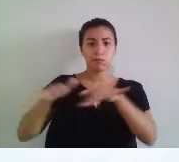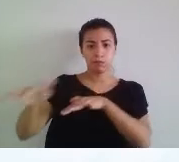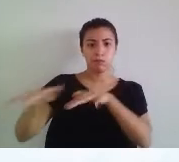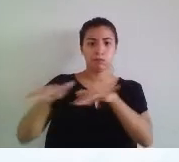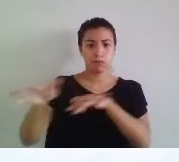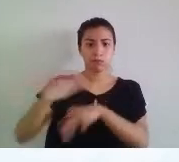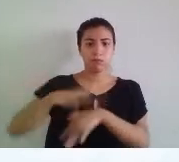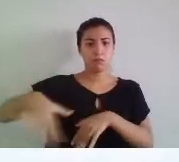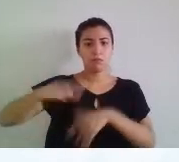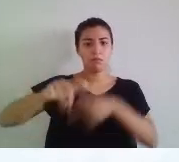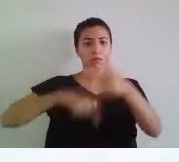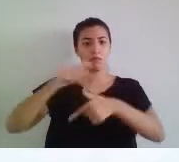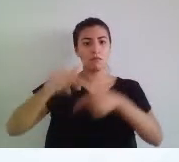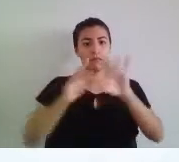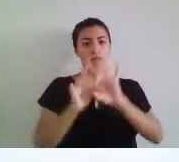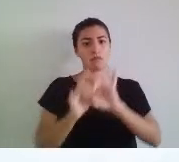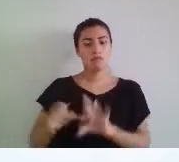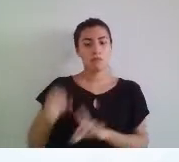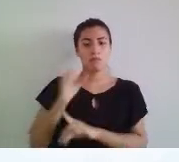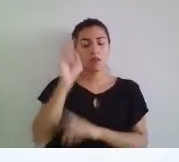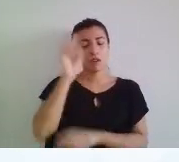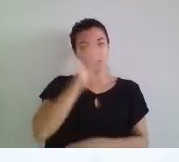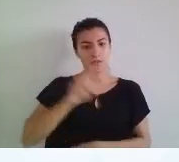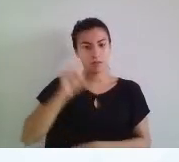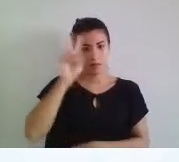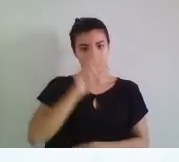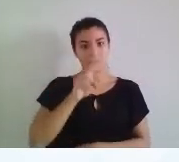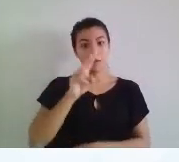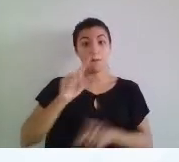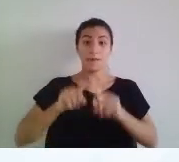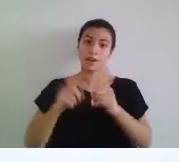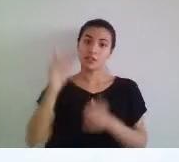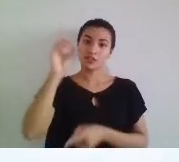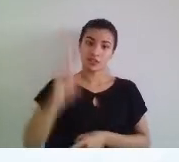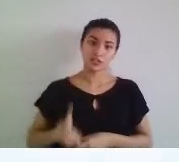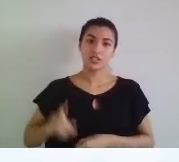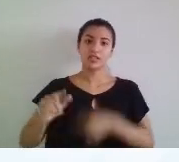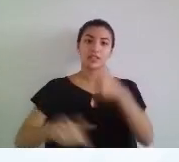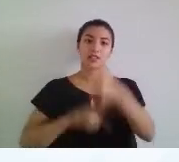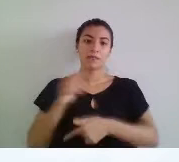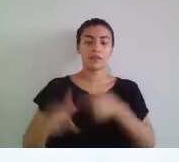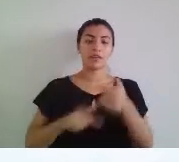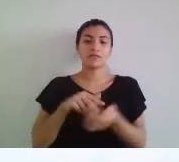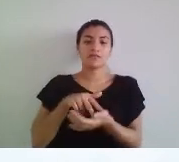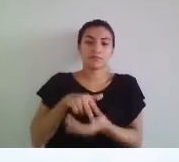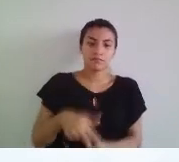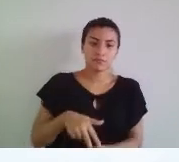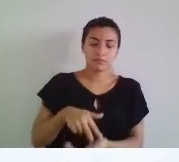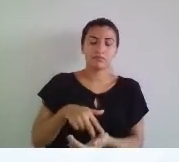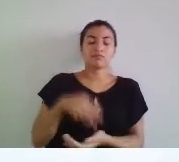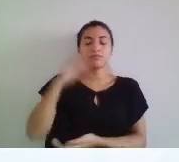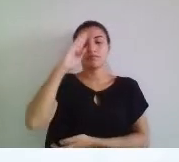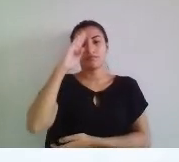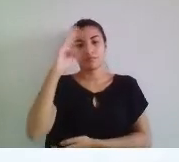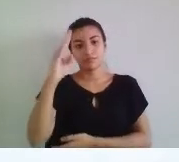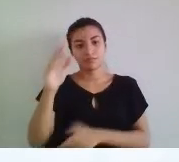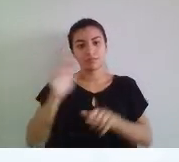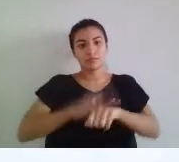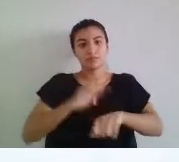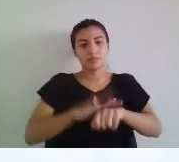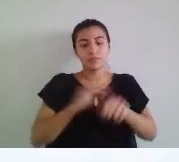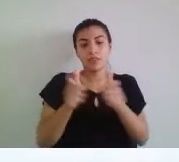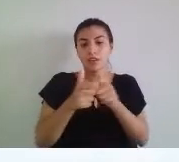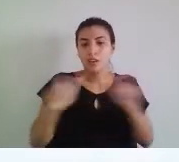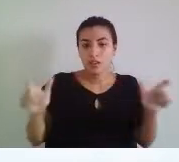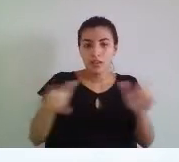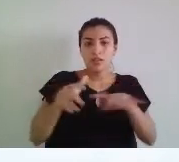trabalhadora naquele contexto histórico, e assim é. Só que aí o direito do trabalho arrefece, é flexibilizado e precarizado em momentos de maior mobilização